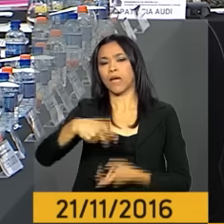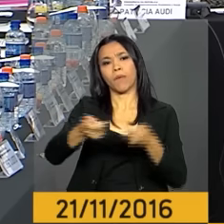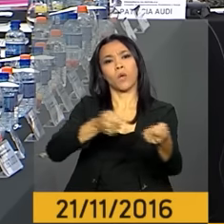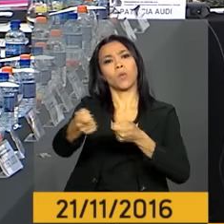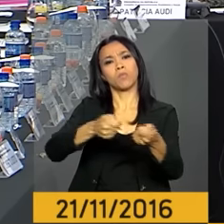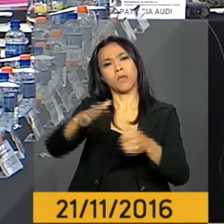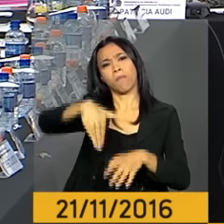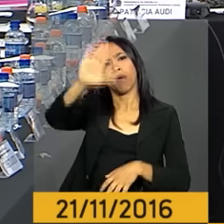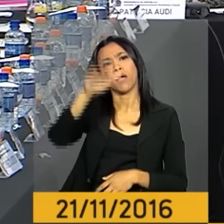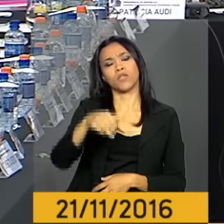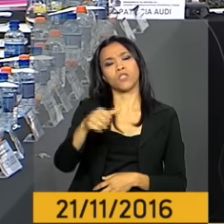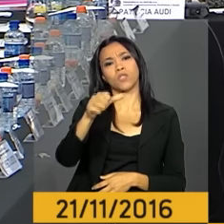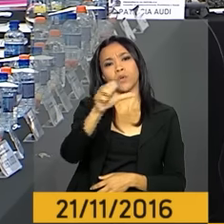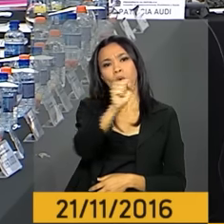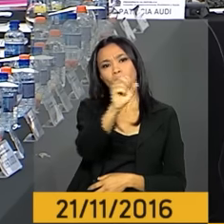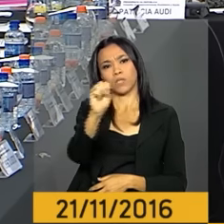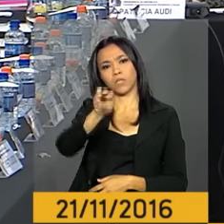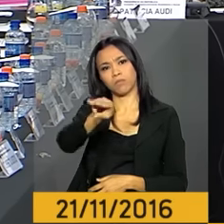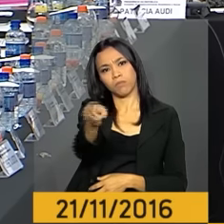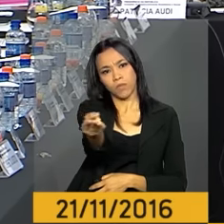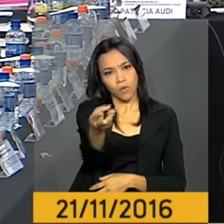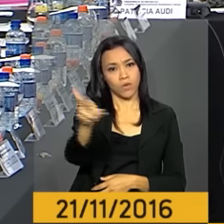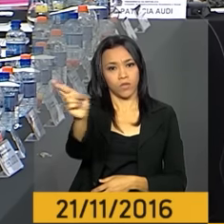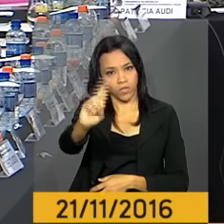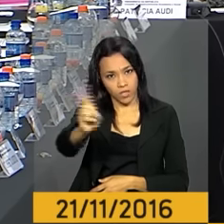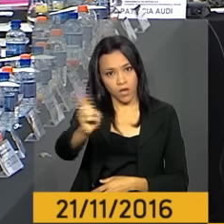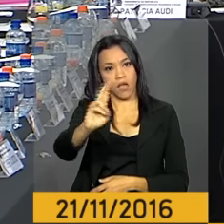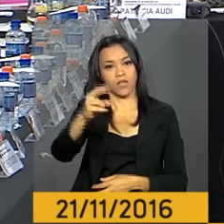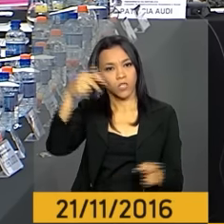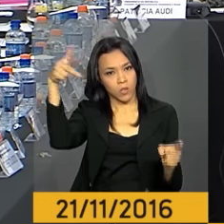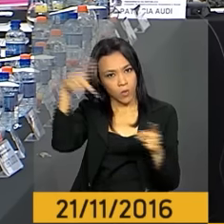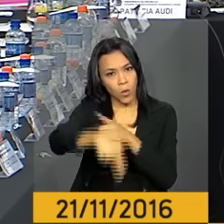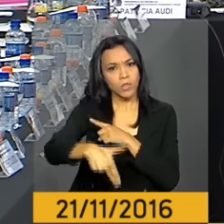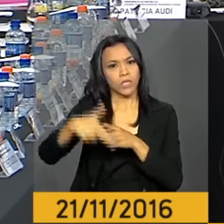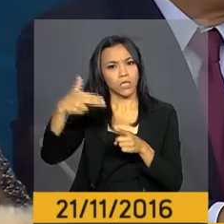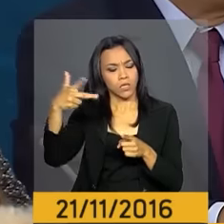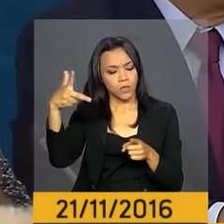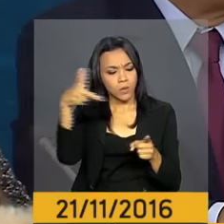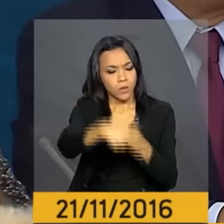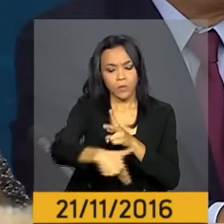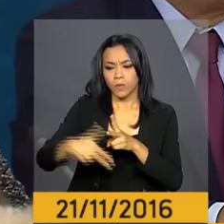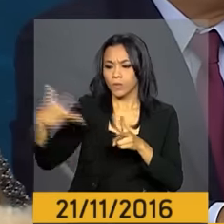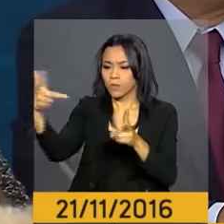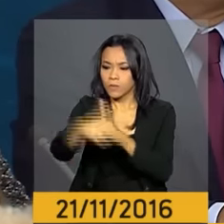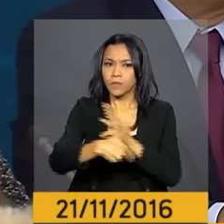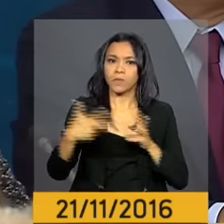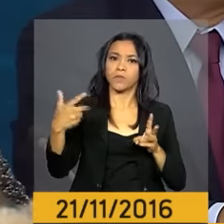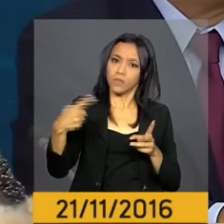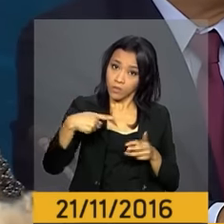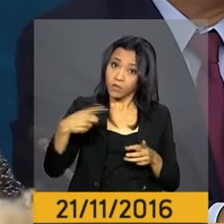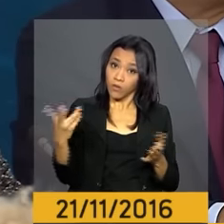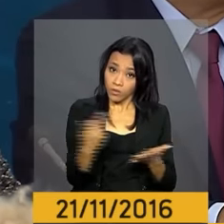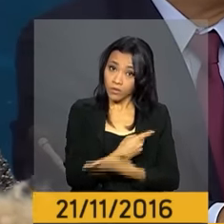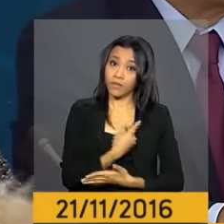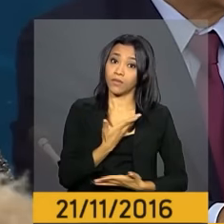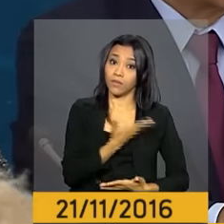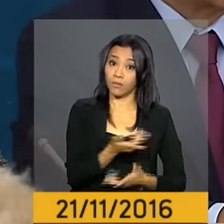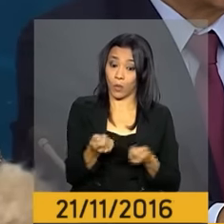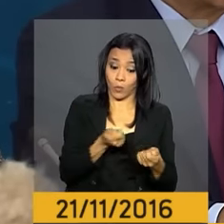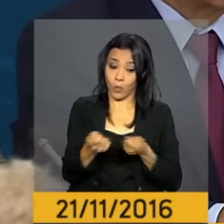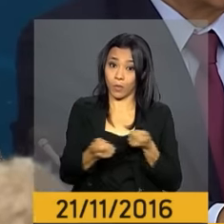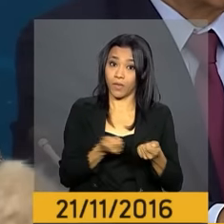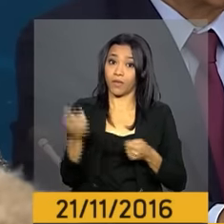800 milhões de reais cortando desperdícios. E isso se deu. E essas